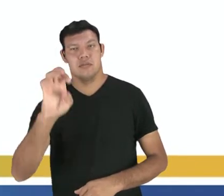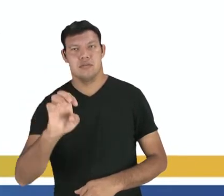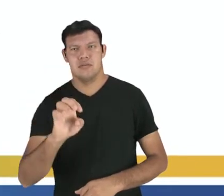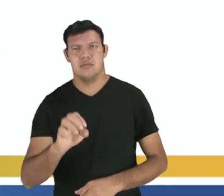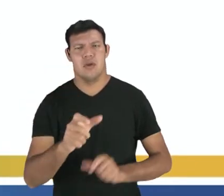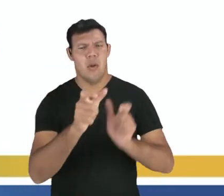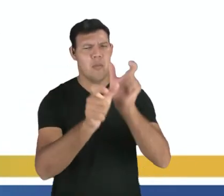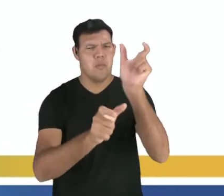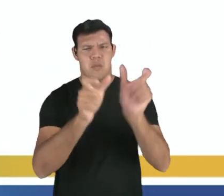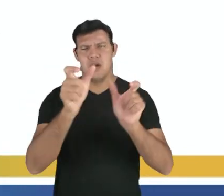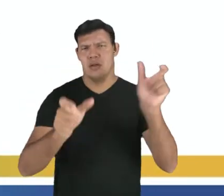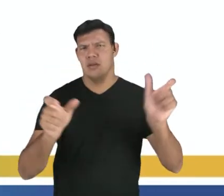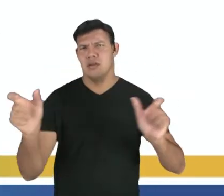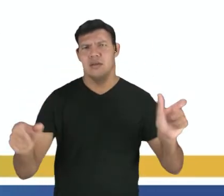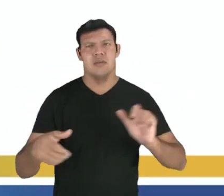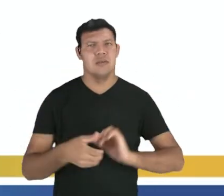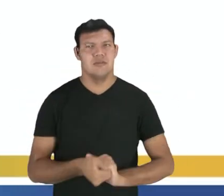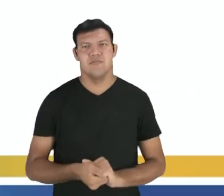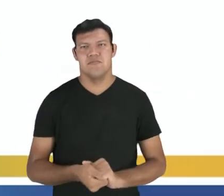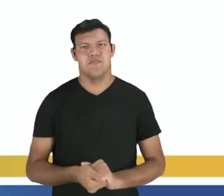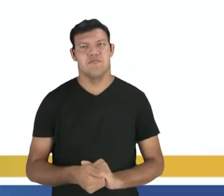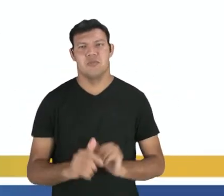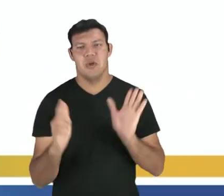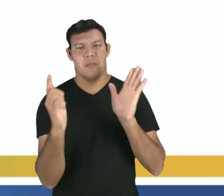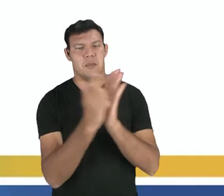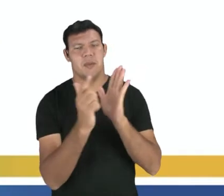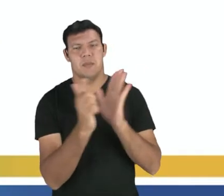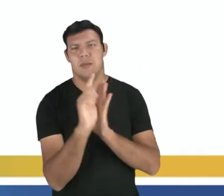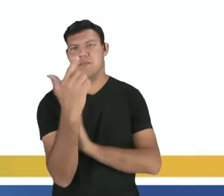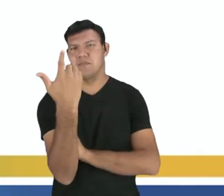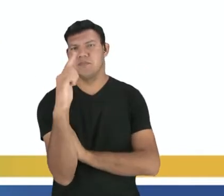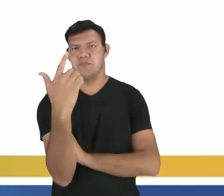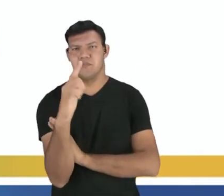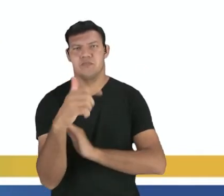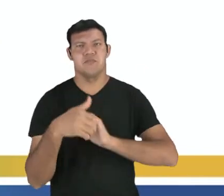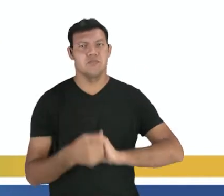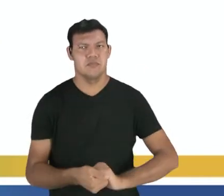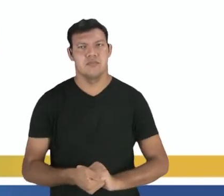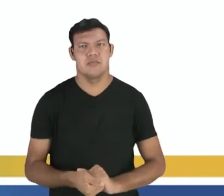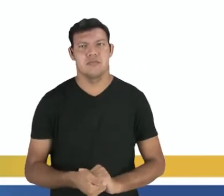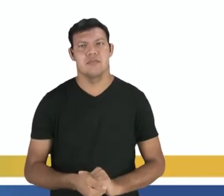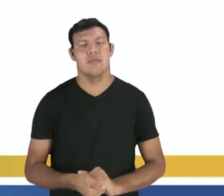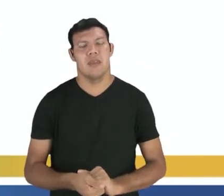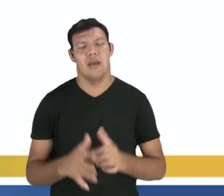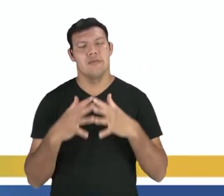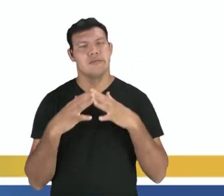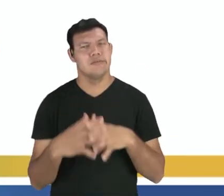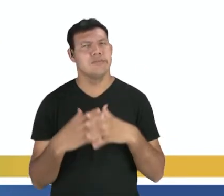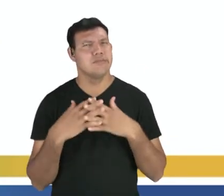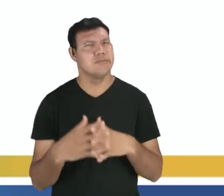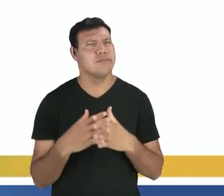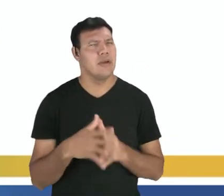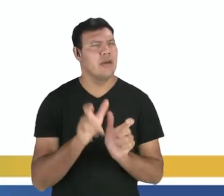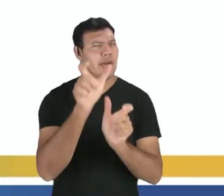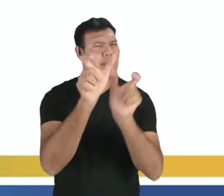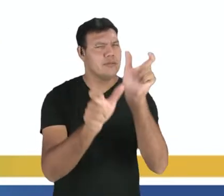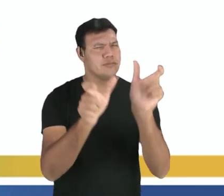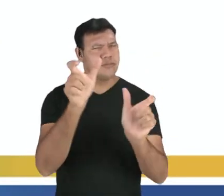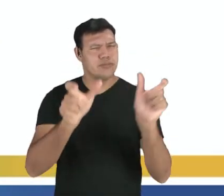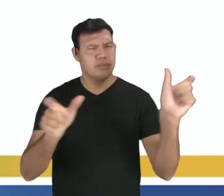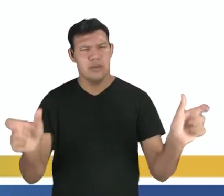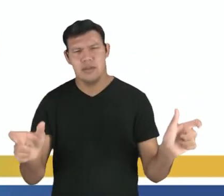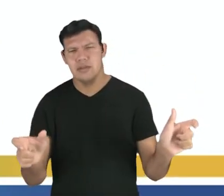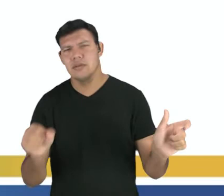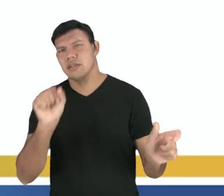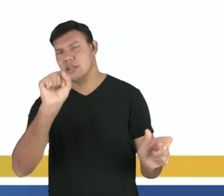nome diz ele é um personagem terciário ele não desempenha nenhum papel e muitas vezes a gente até confunde será que é um personagem ou